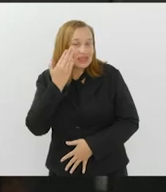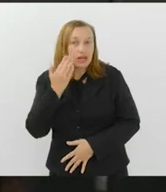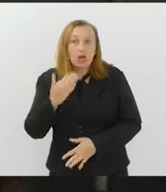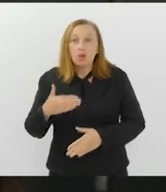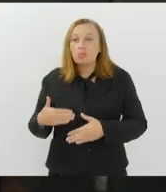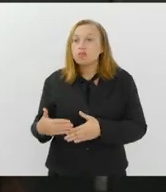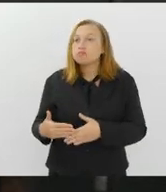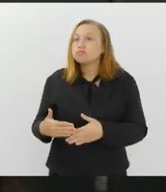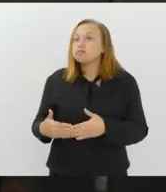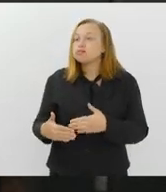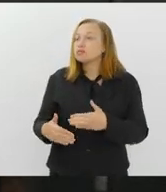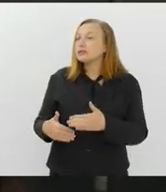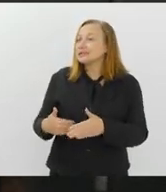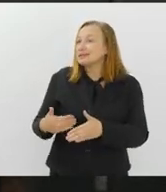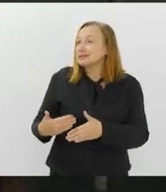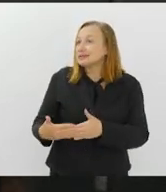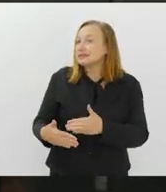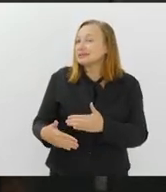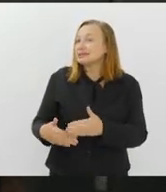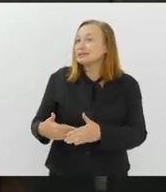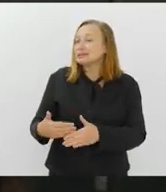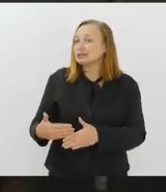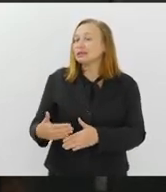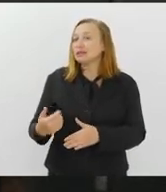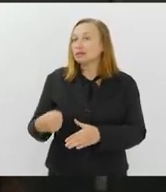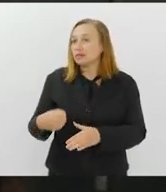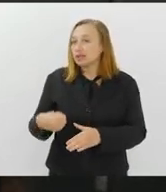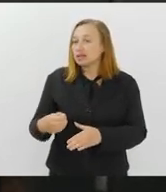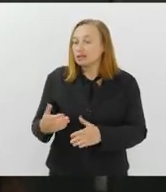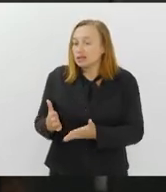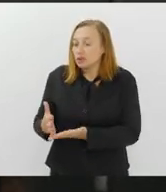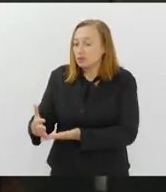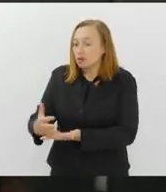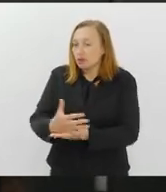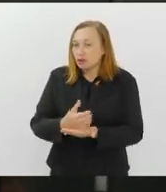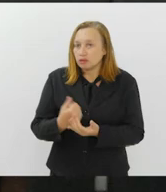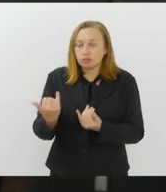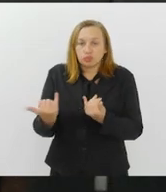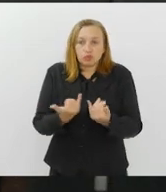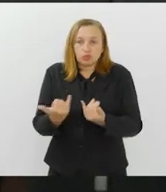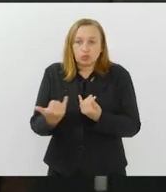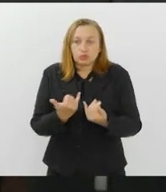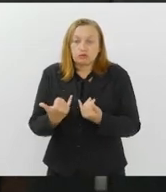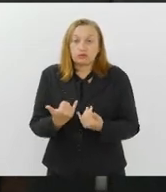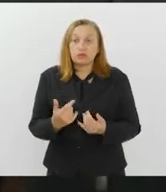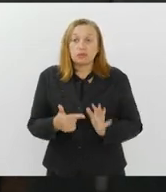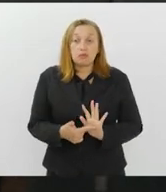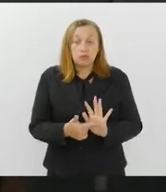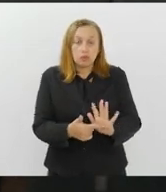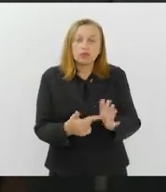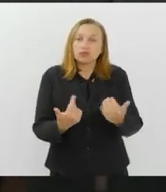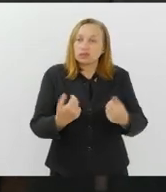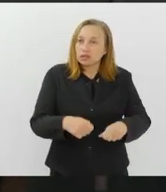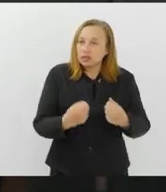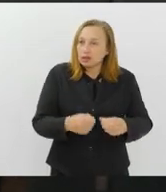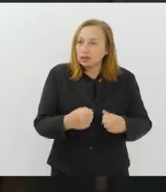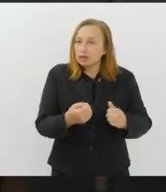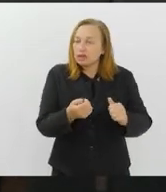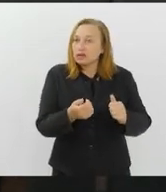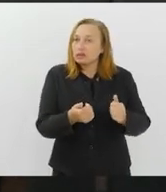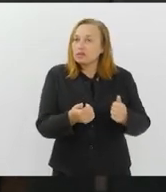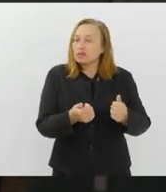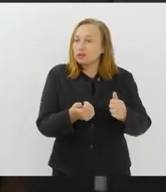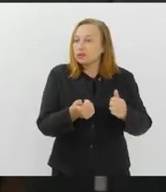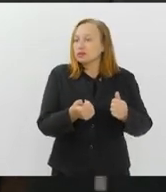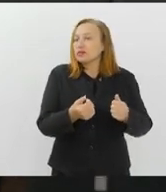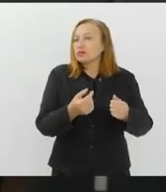que nasce a partir da colheita de informações, é um processo que você faz uma necessidade de uma análise de impacto regulatório, ou seja, para